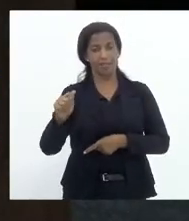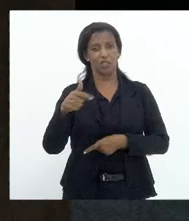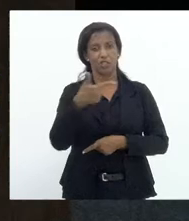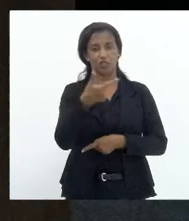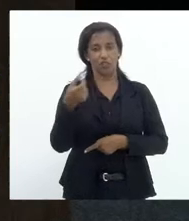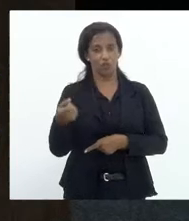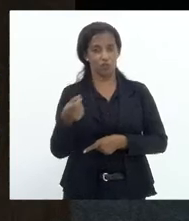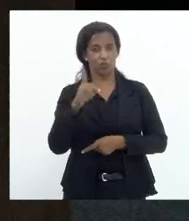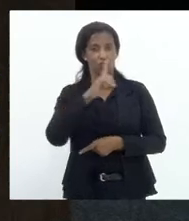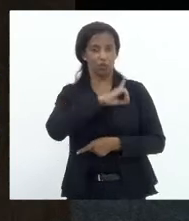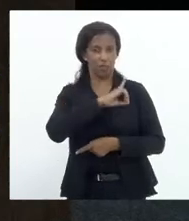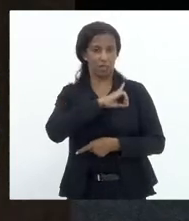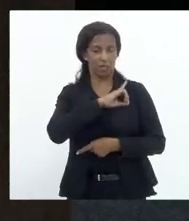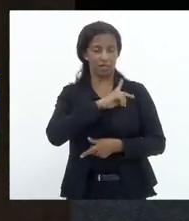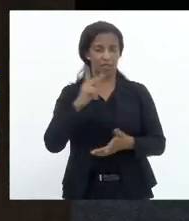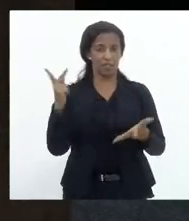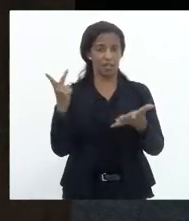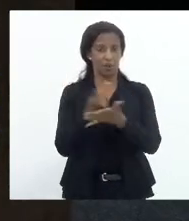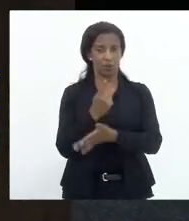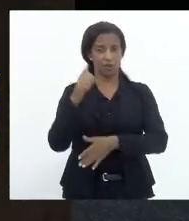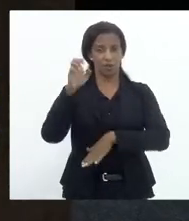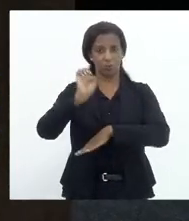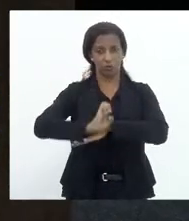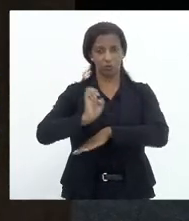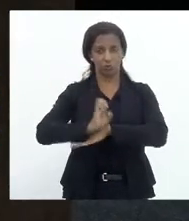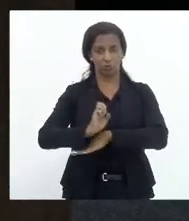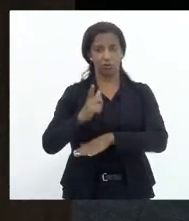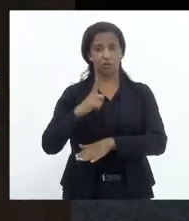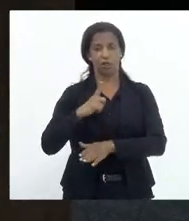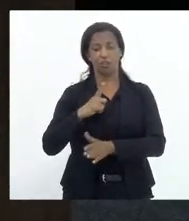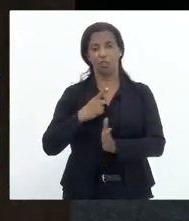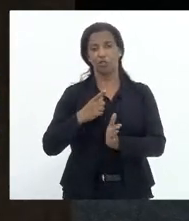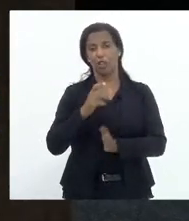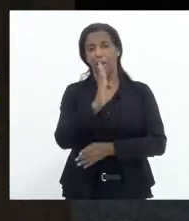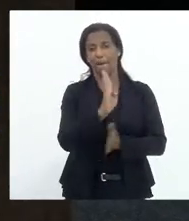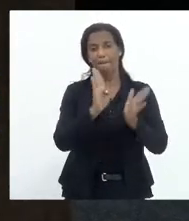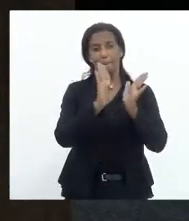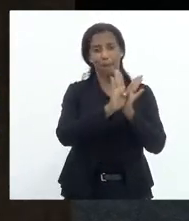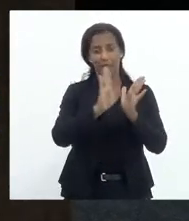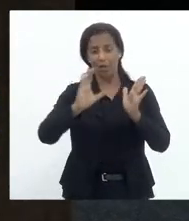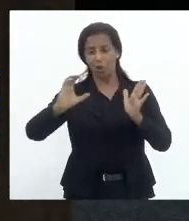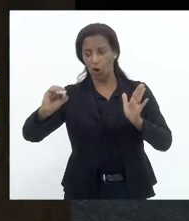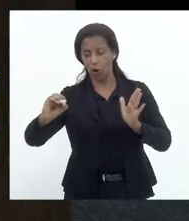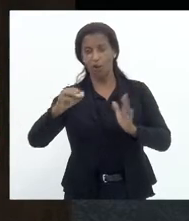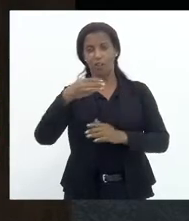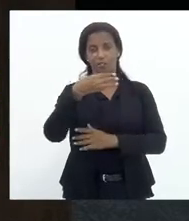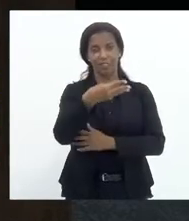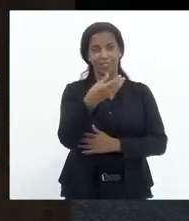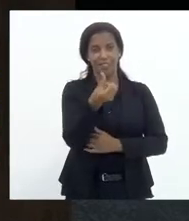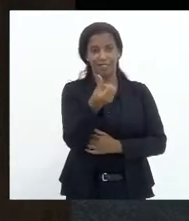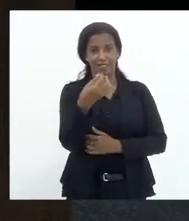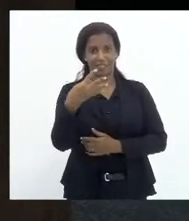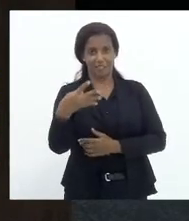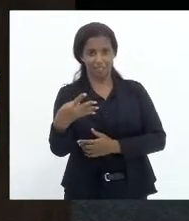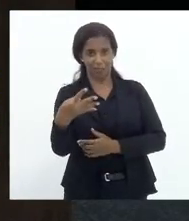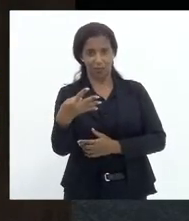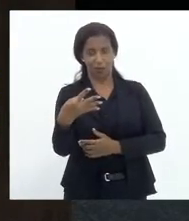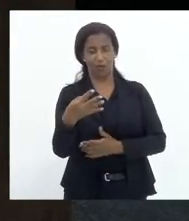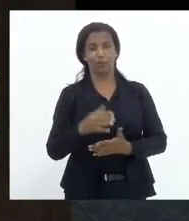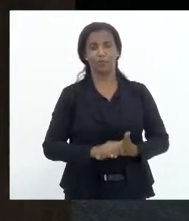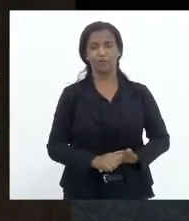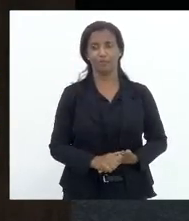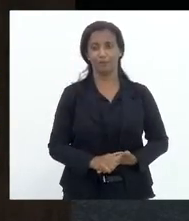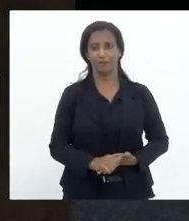as delegacias de polícia do nosso estado e com 364 ocorrências relativas a